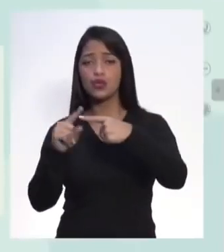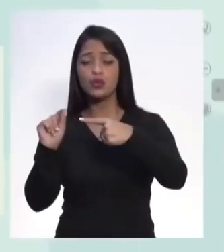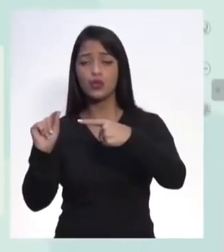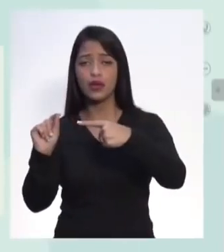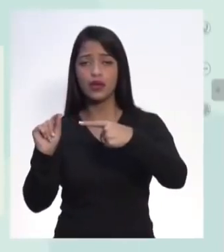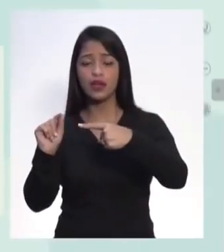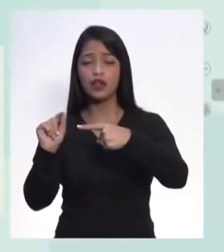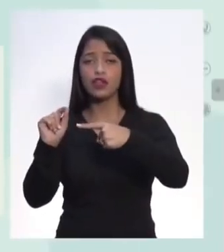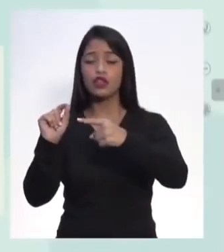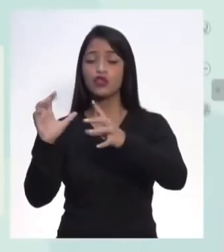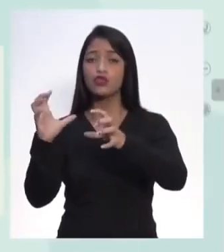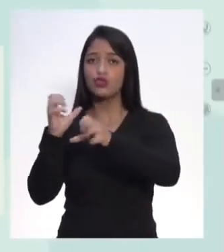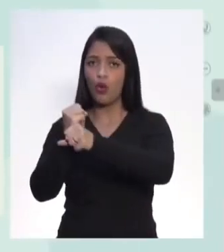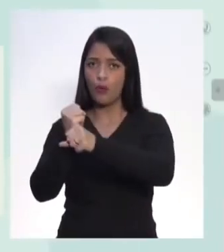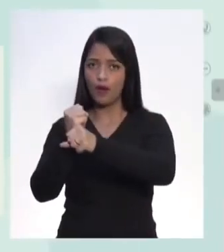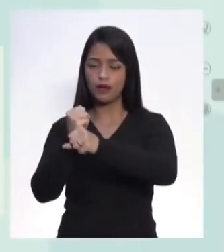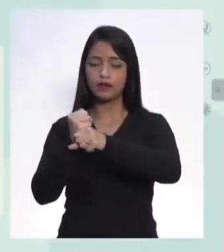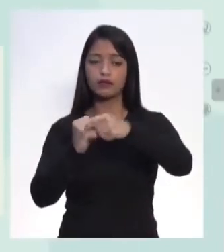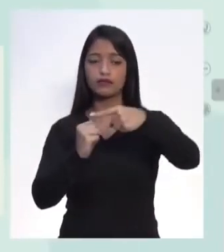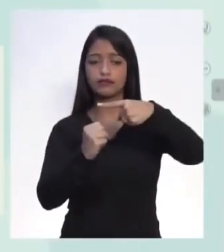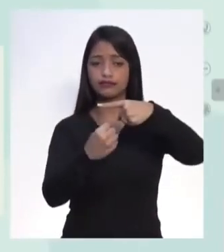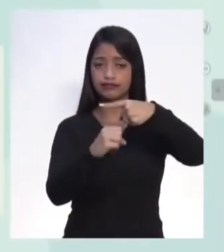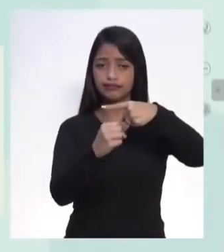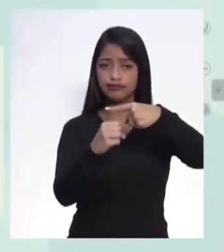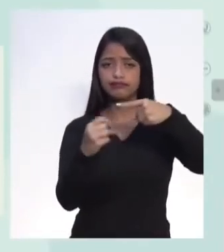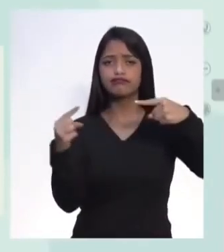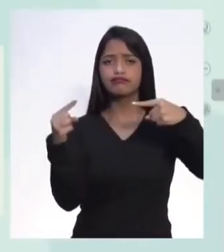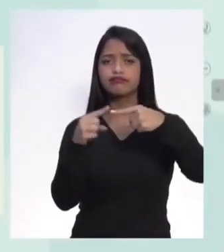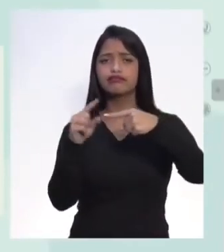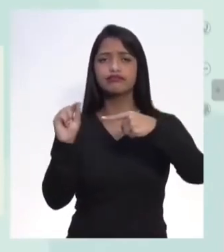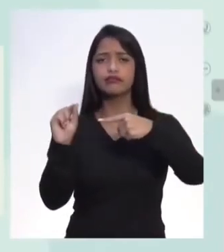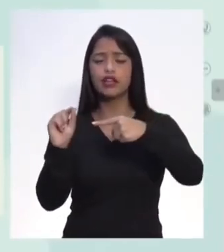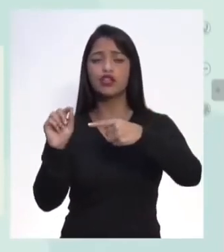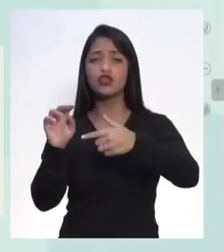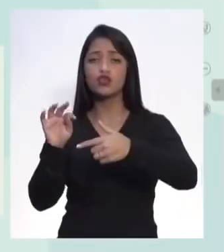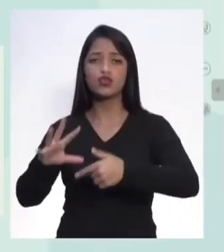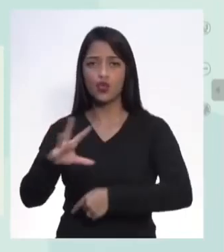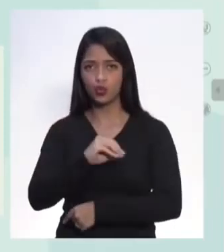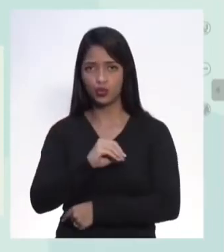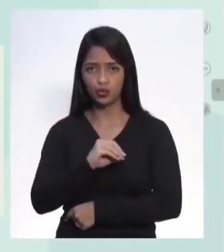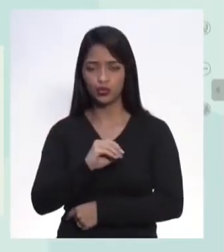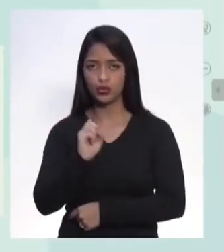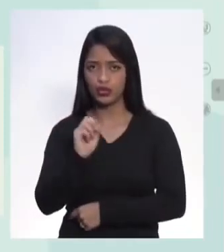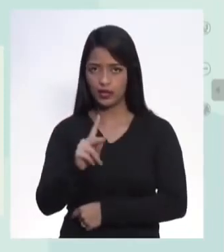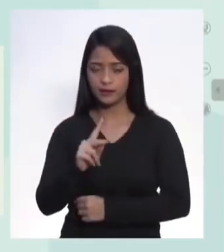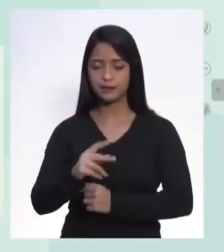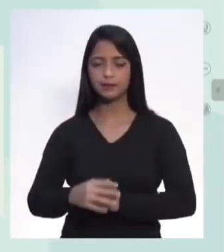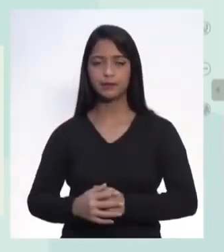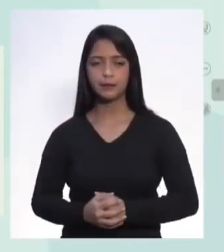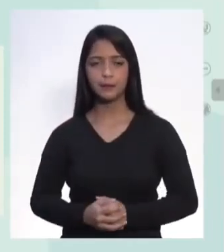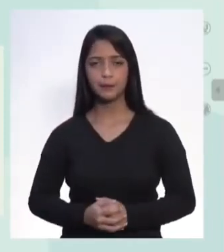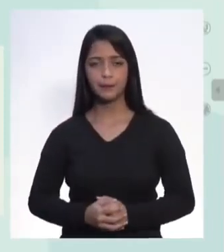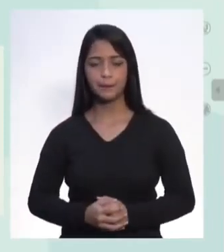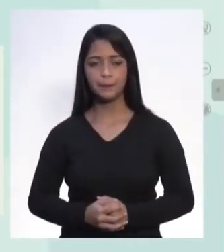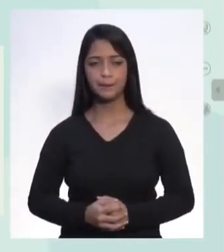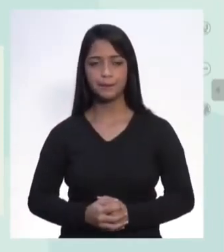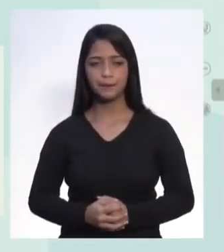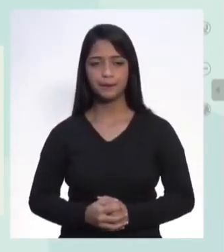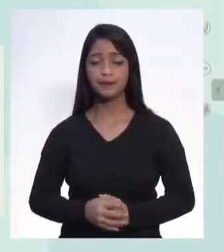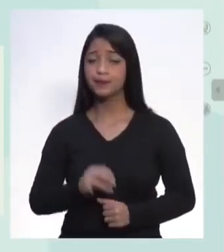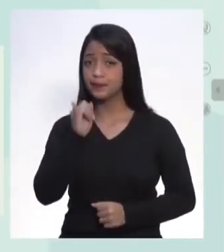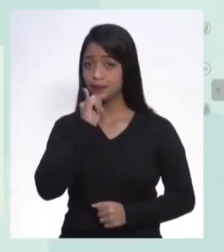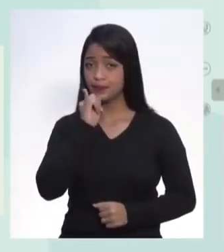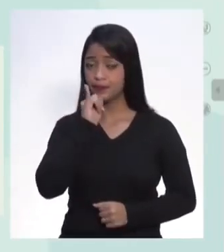ok? E o denominador está associado ao todo. Essa fração, se a gente for fazer a